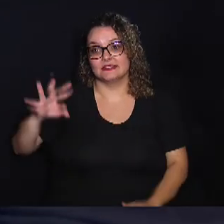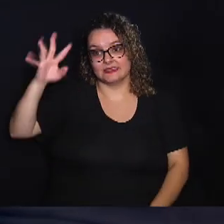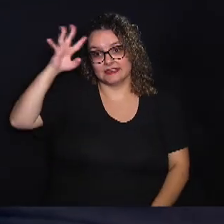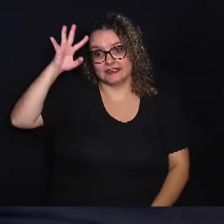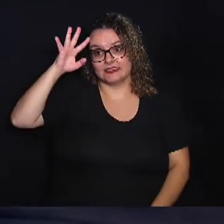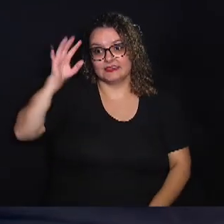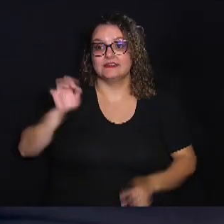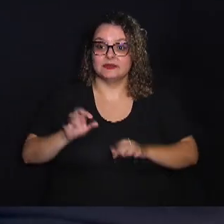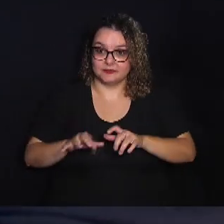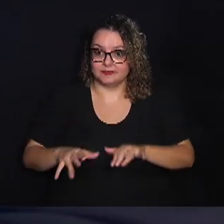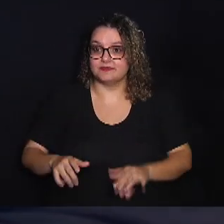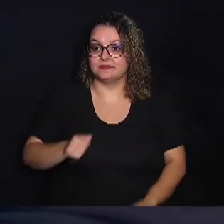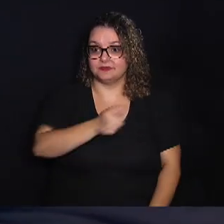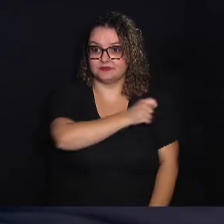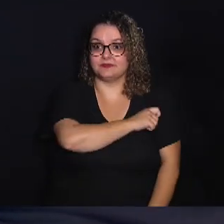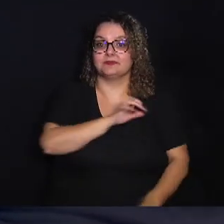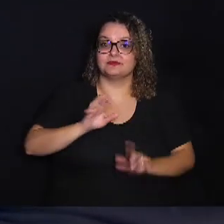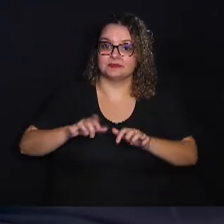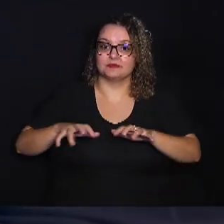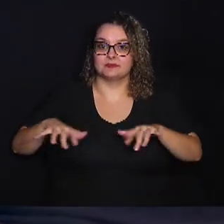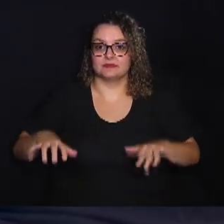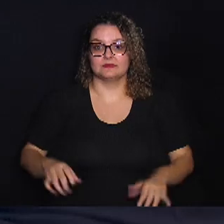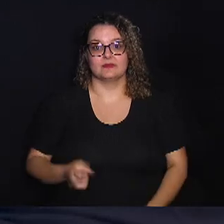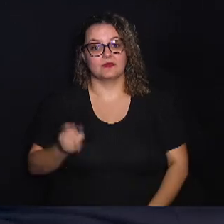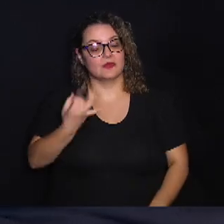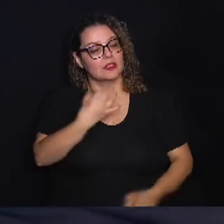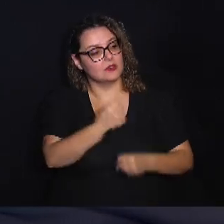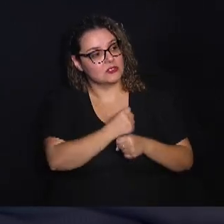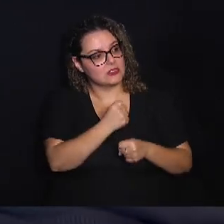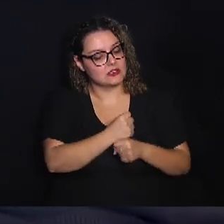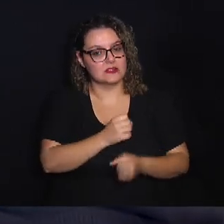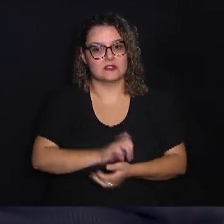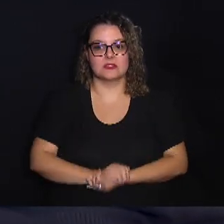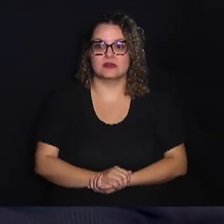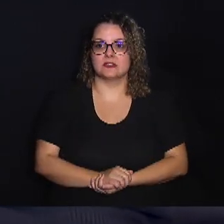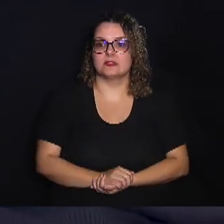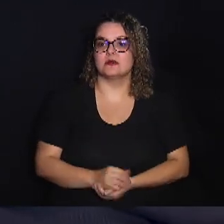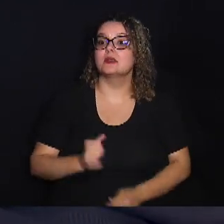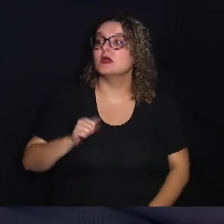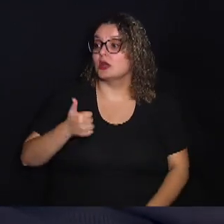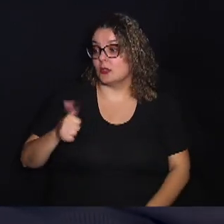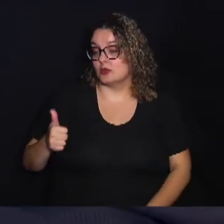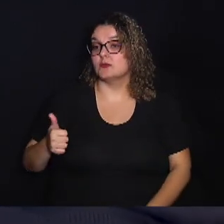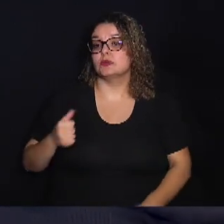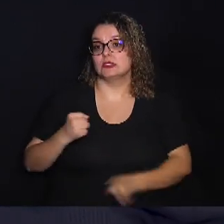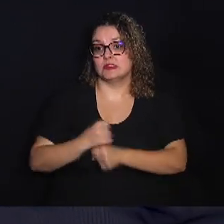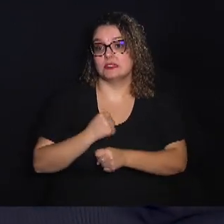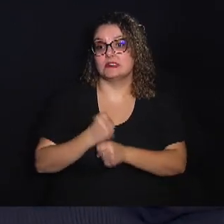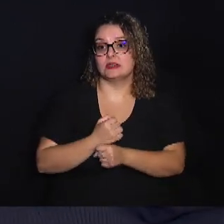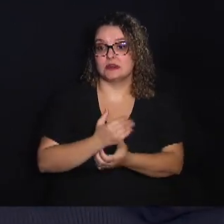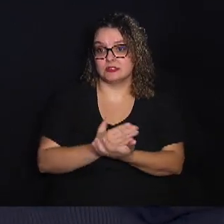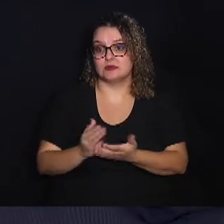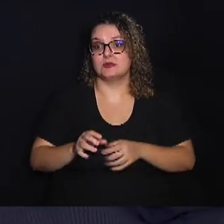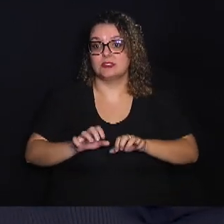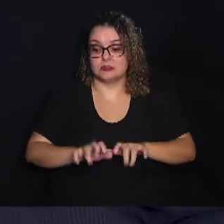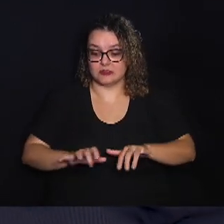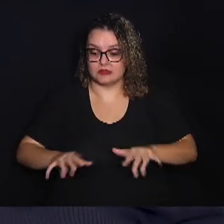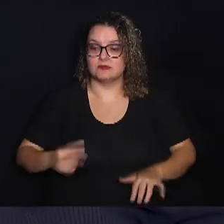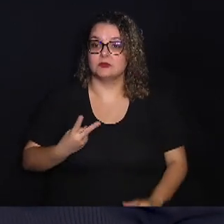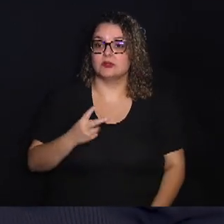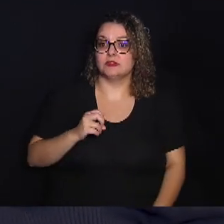aqui no Braille, né, de piano. Já faz quantos anos? Faz 11 anos, comecei a dar aula de piano em